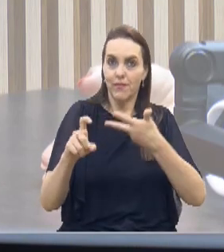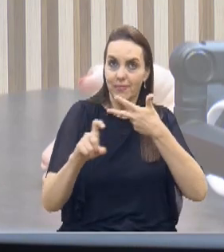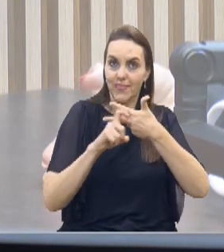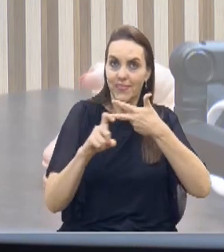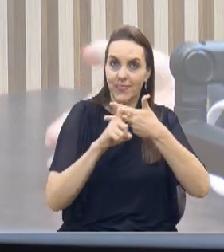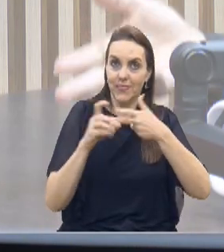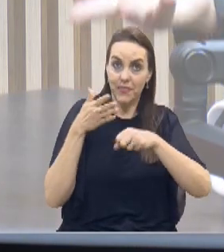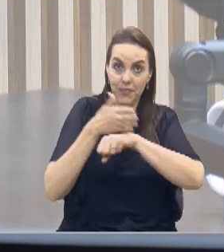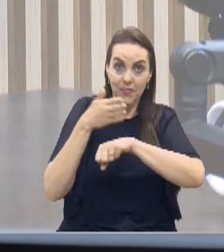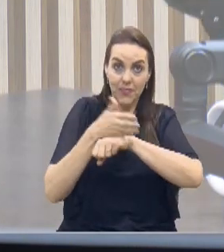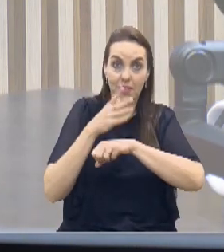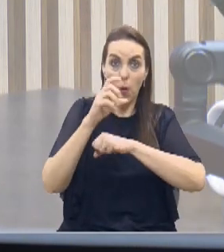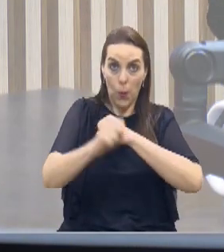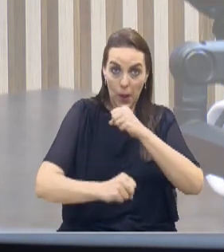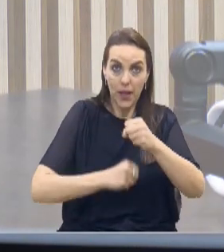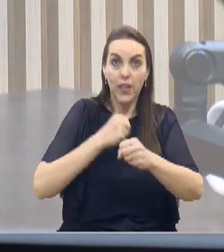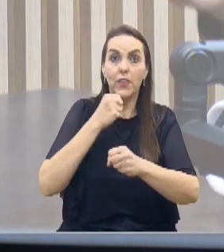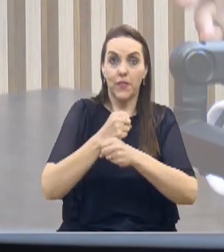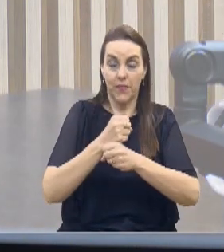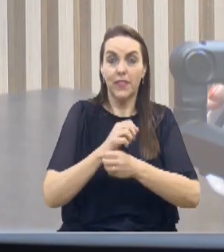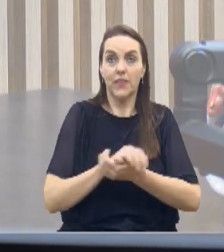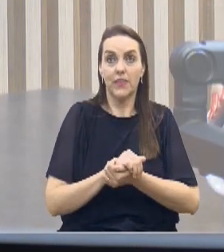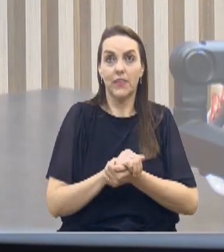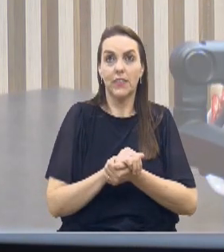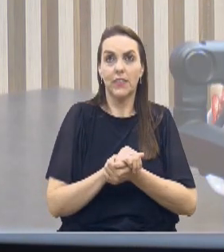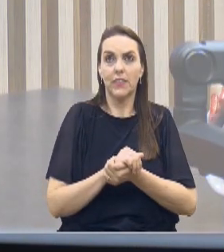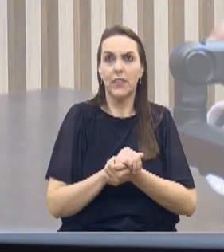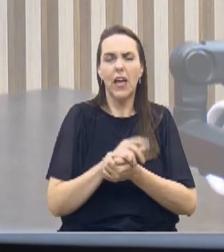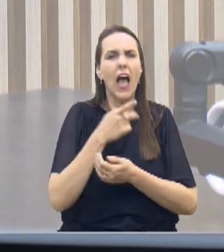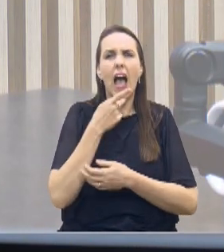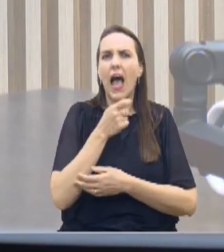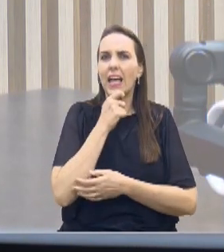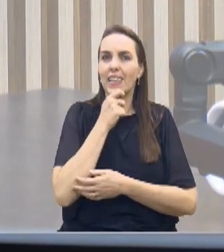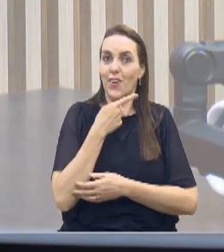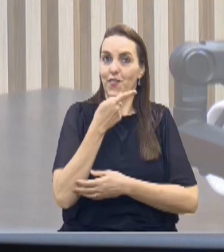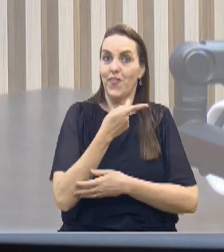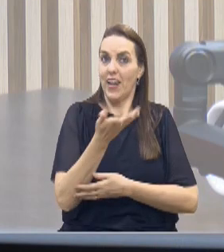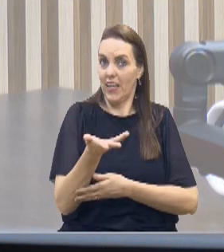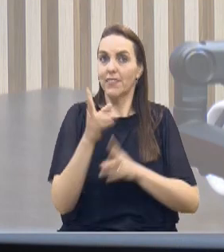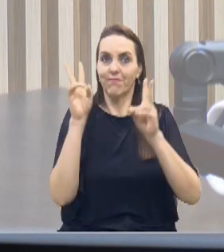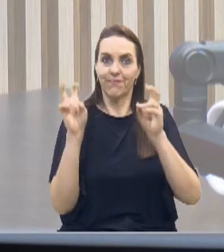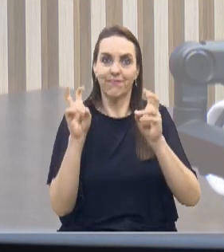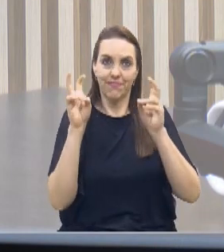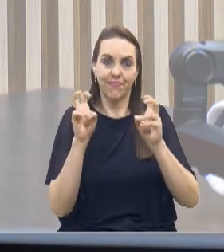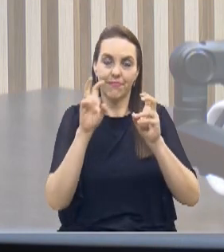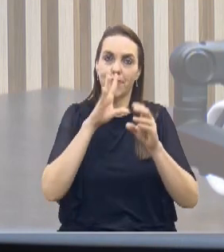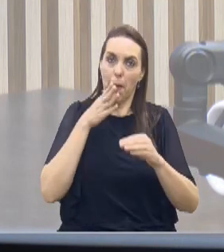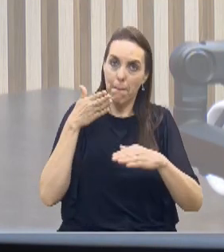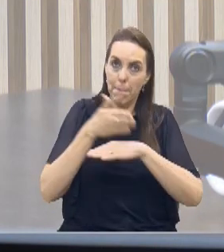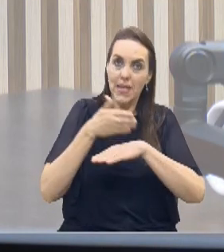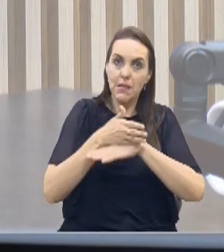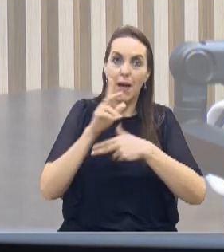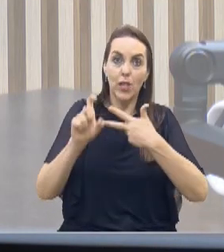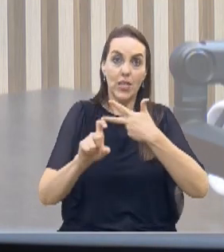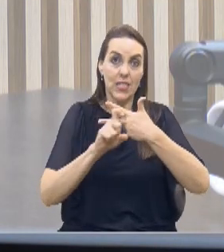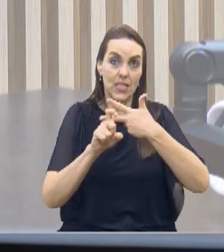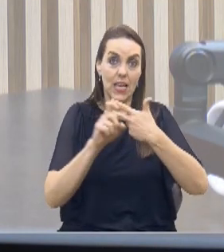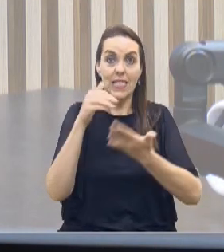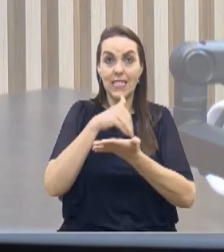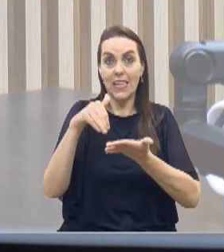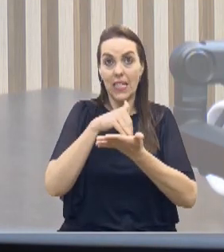para o ano que vem. E isso, né, acho que não tinha falado sobre isso ainda, mas a integrar o executivo ano que vem como secretária